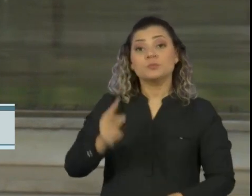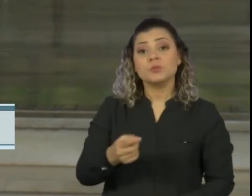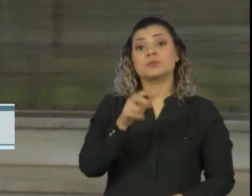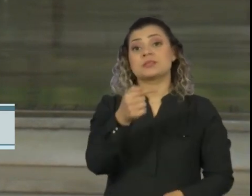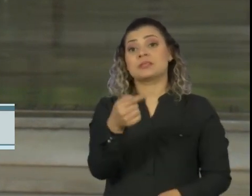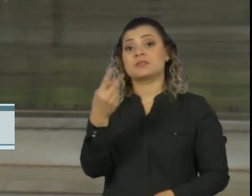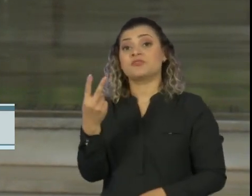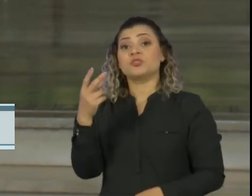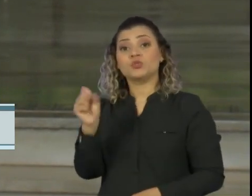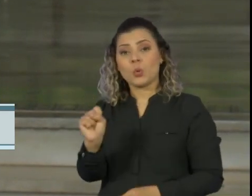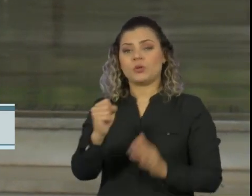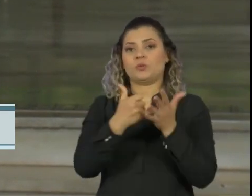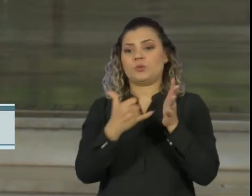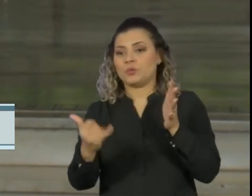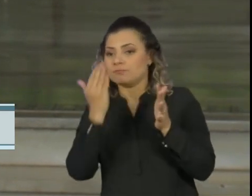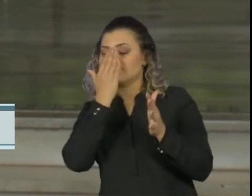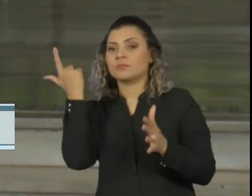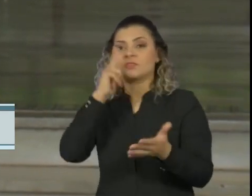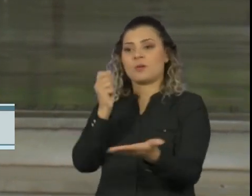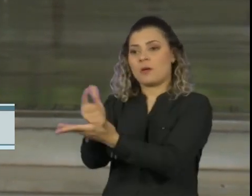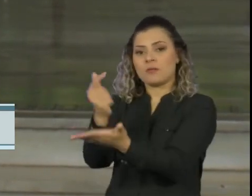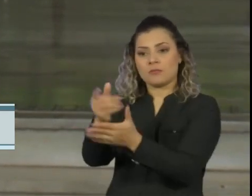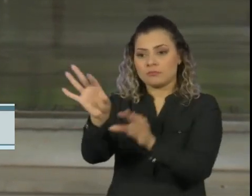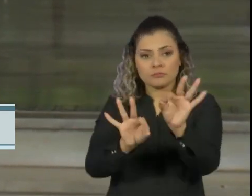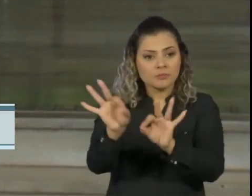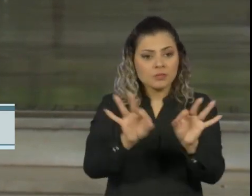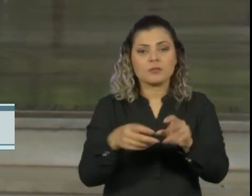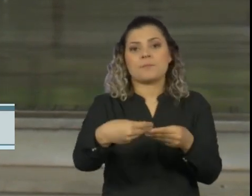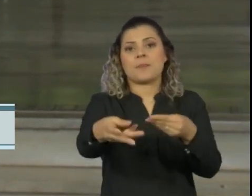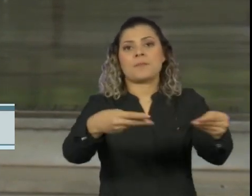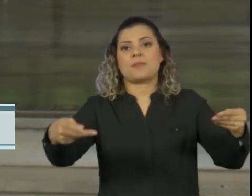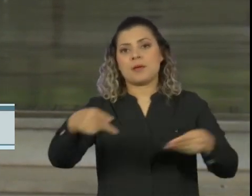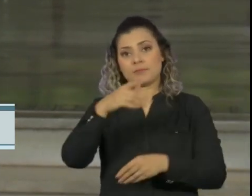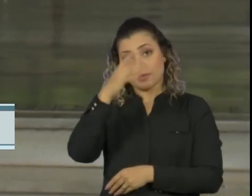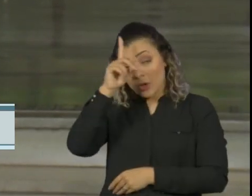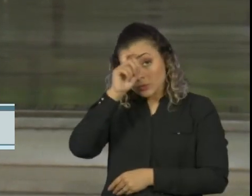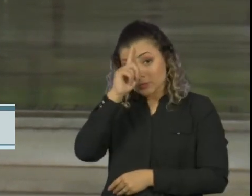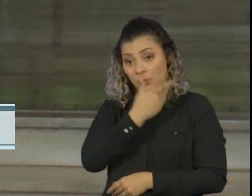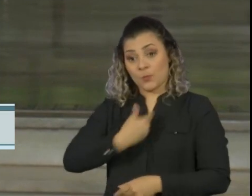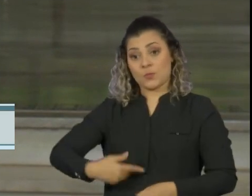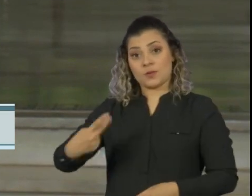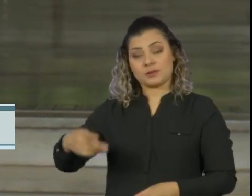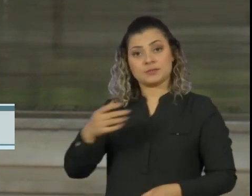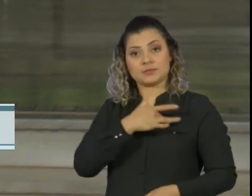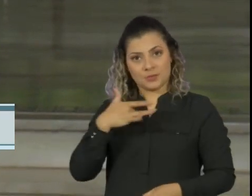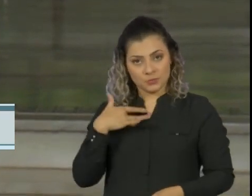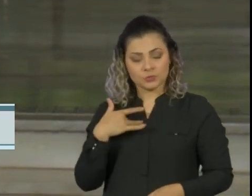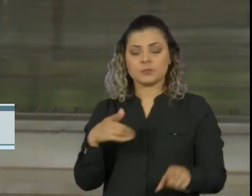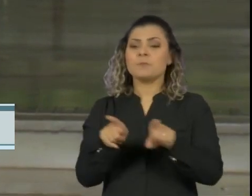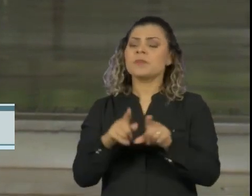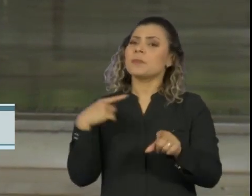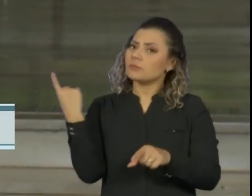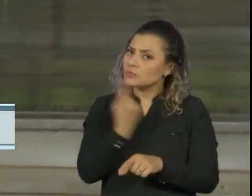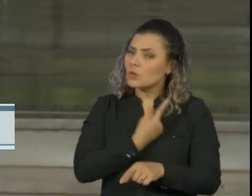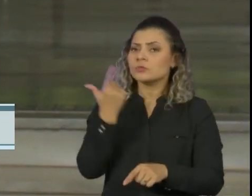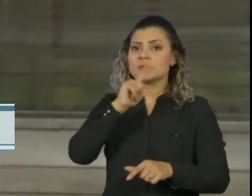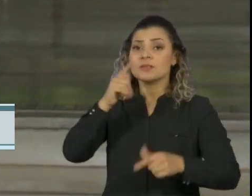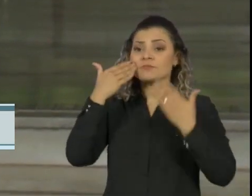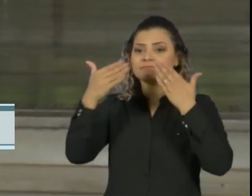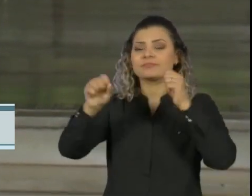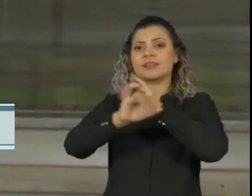2.728 respiradores para o atendimento à rede pública de saúde. Estabelecemos a transparência